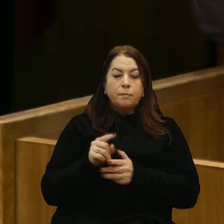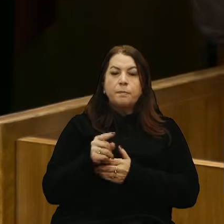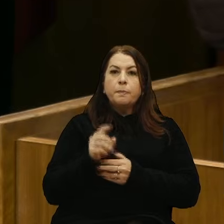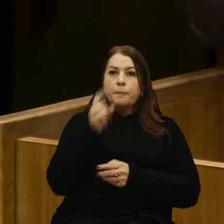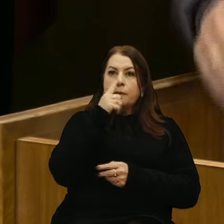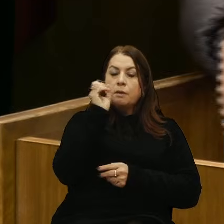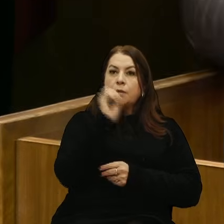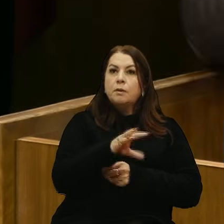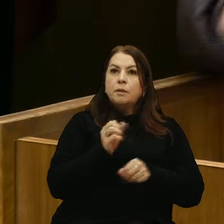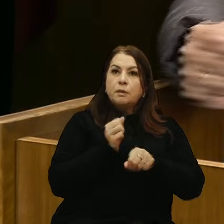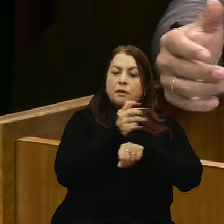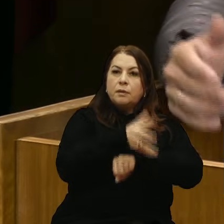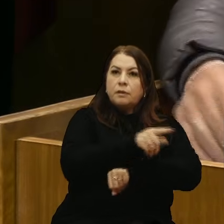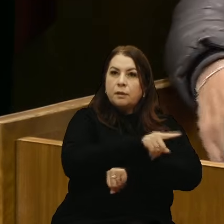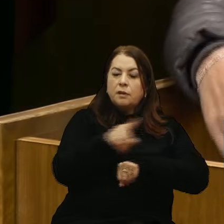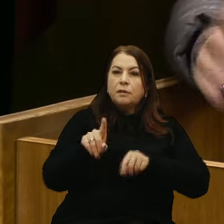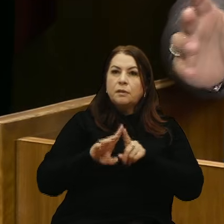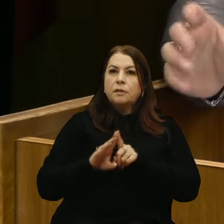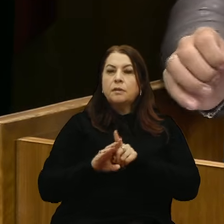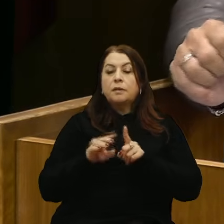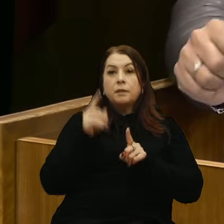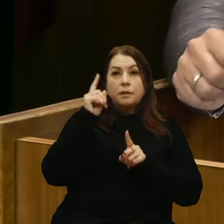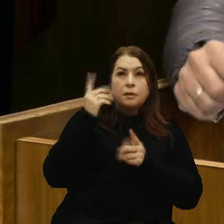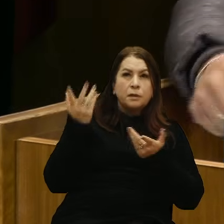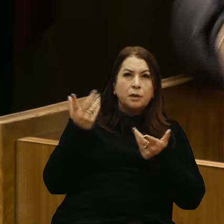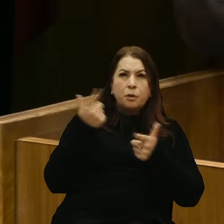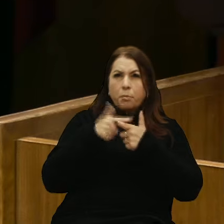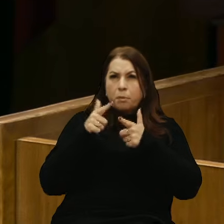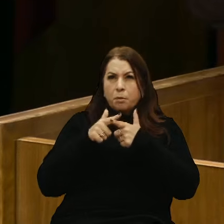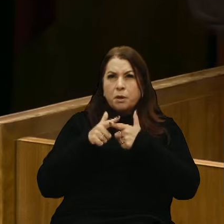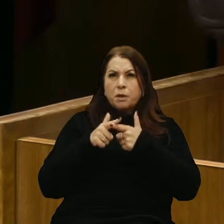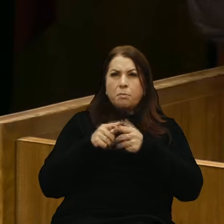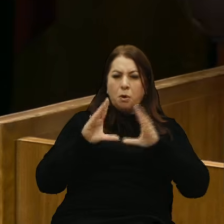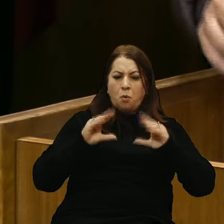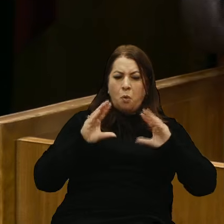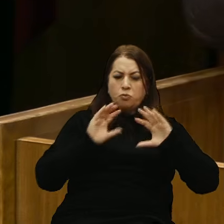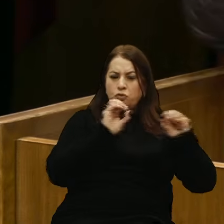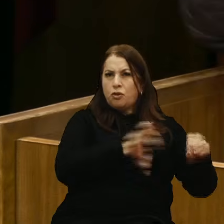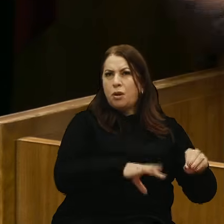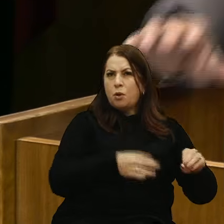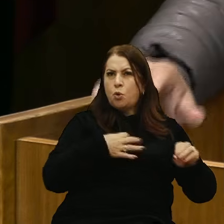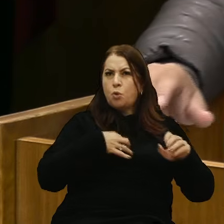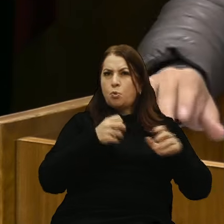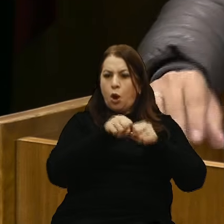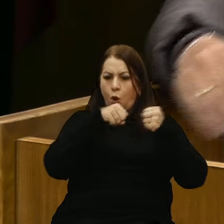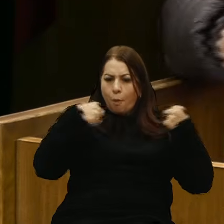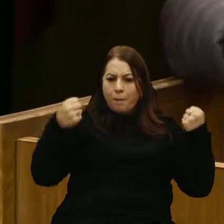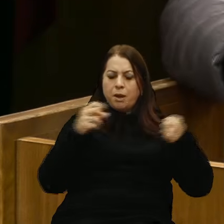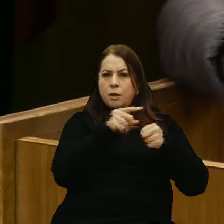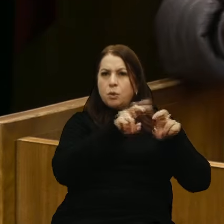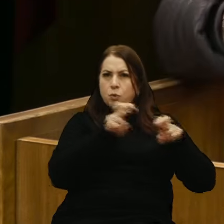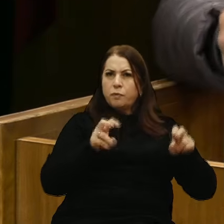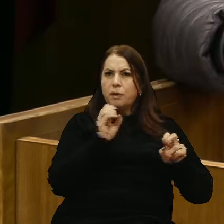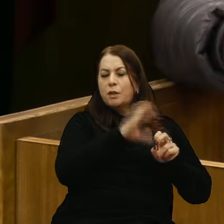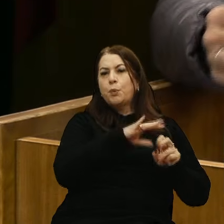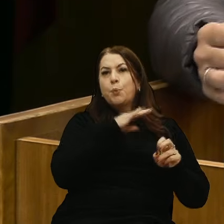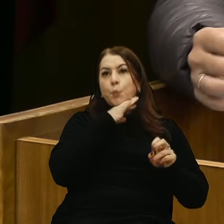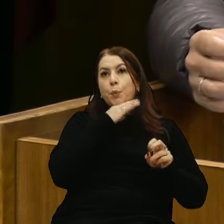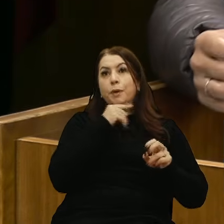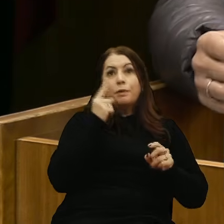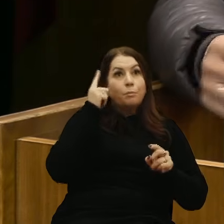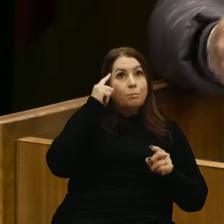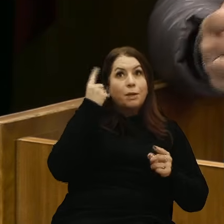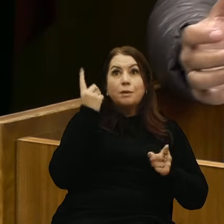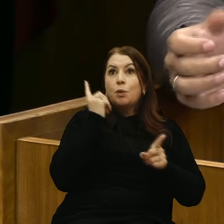lixo ali de madrugada, enfim, é um problema. É colchão, é roupeiro, é um sofá, então isso é ruim. A gente tem que achar uma